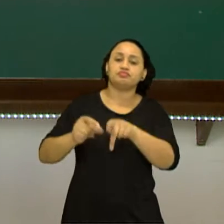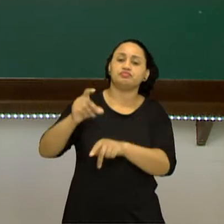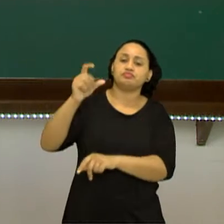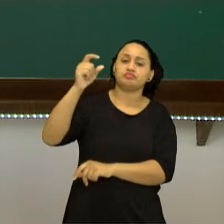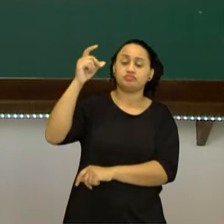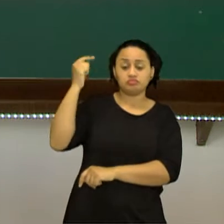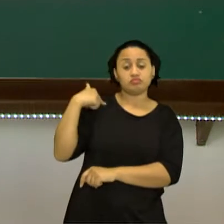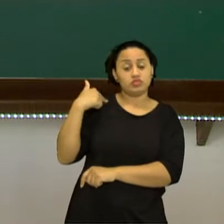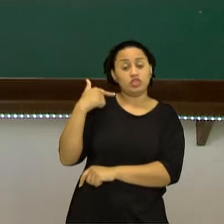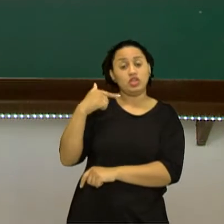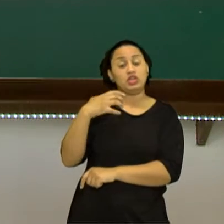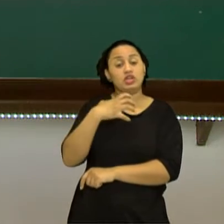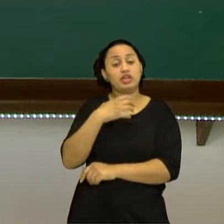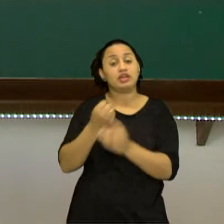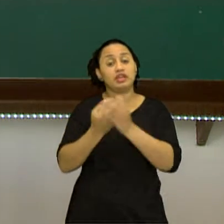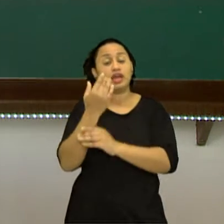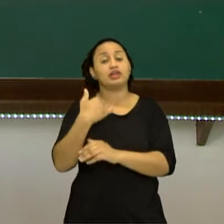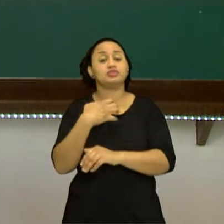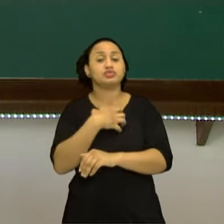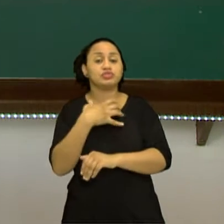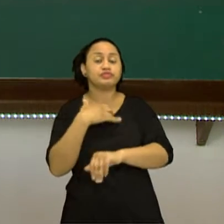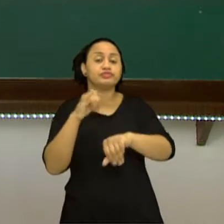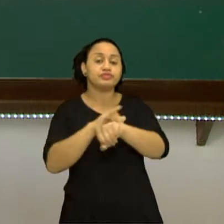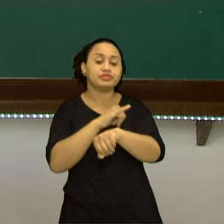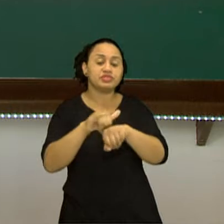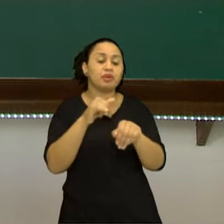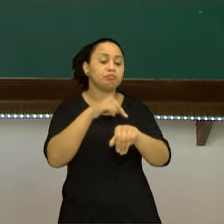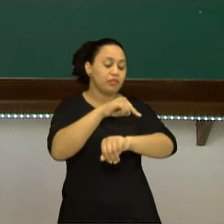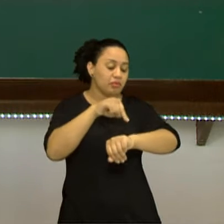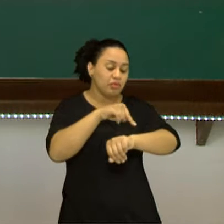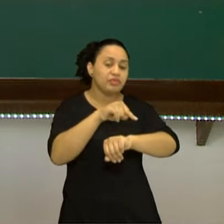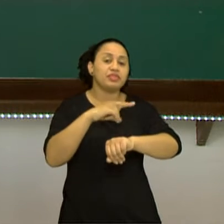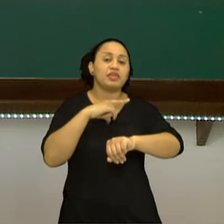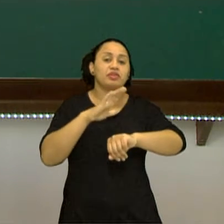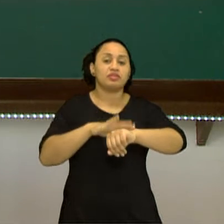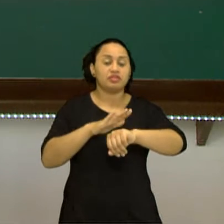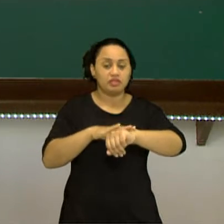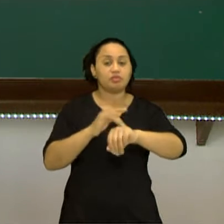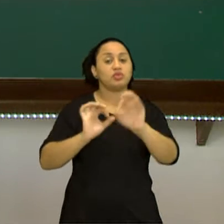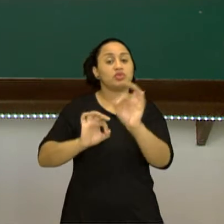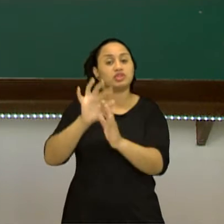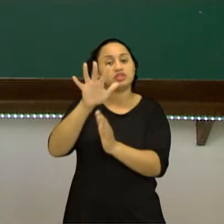de contar o tempo, né? A utilização do calendário, nós vamos ter aí lá na